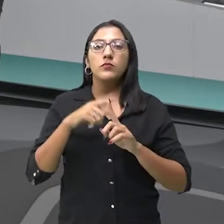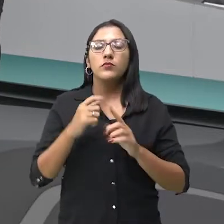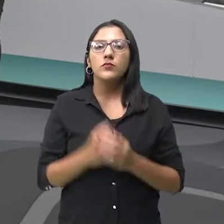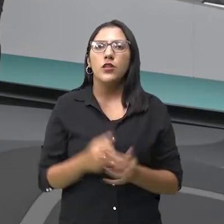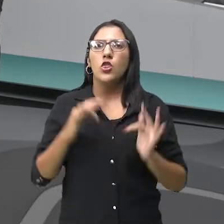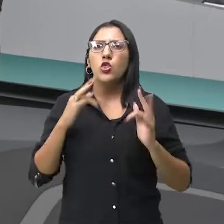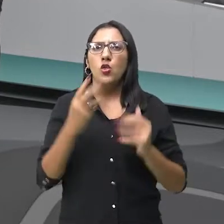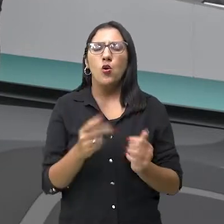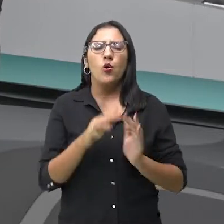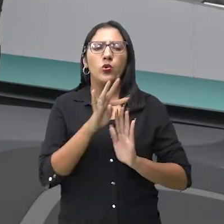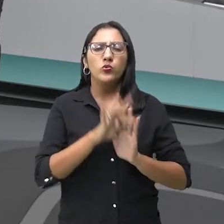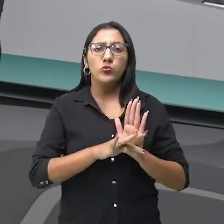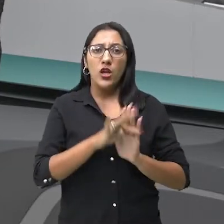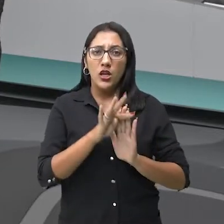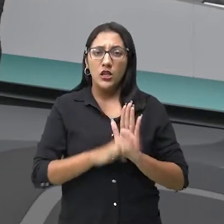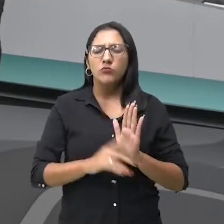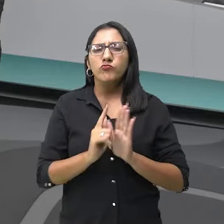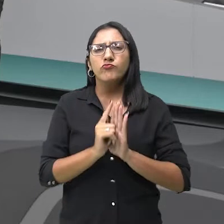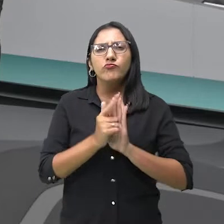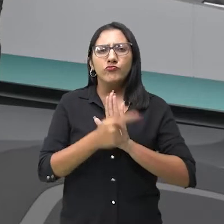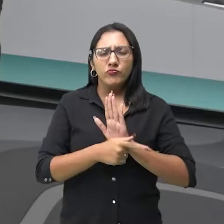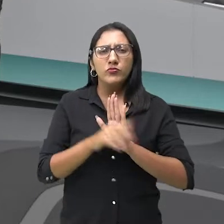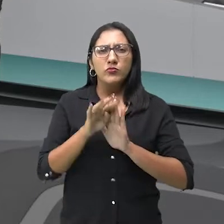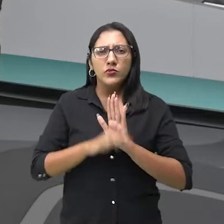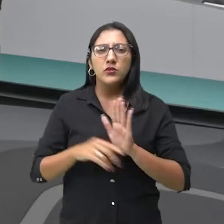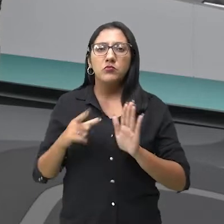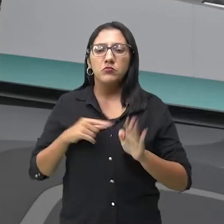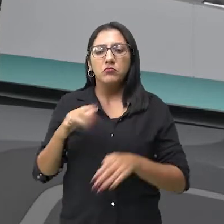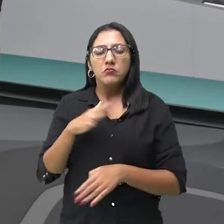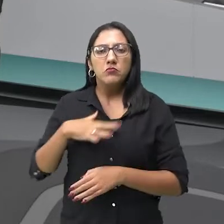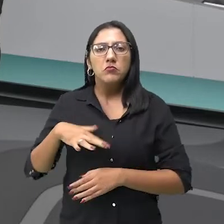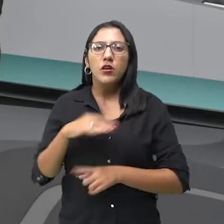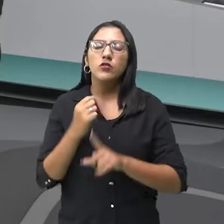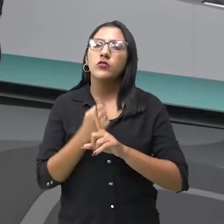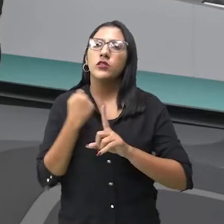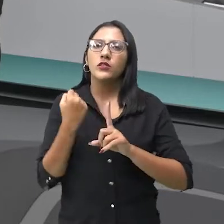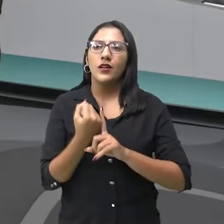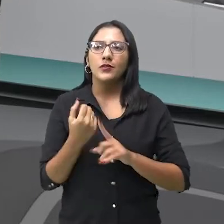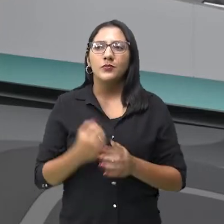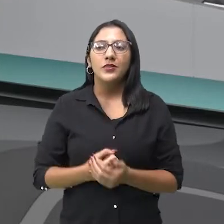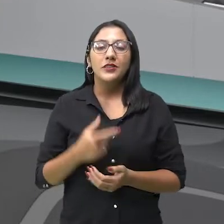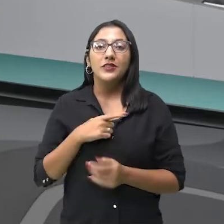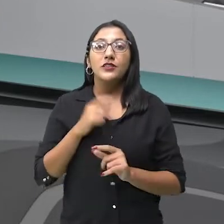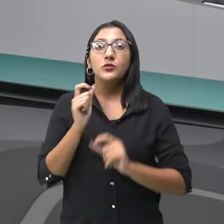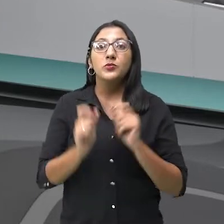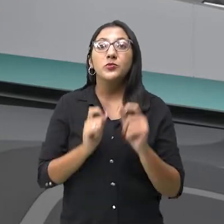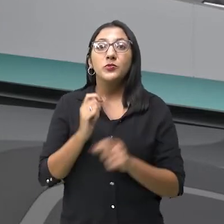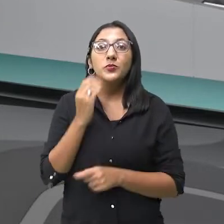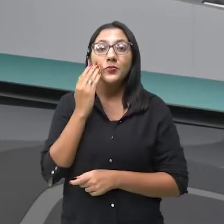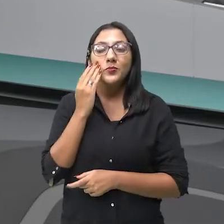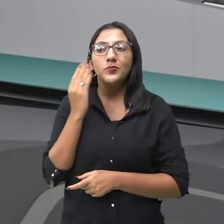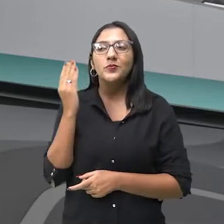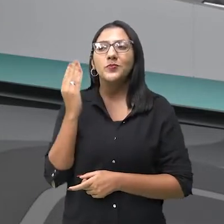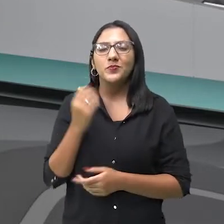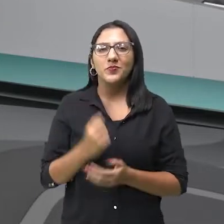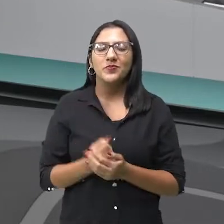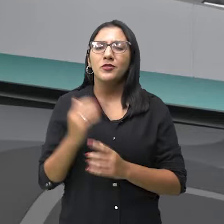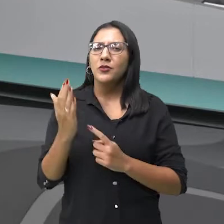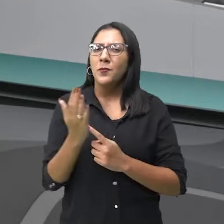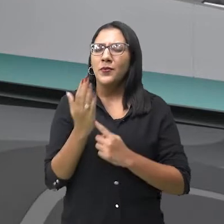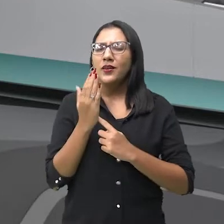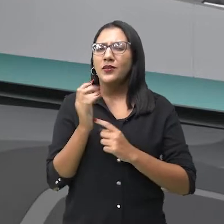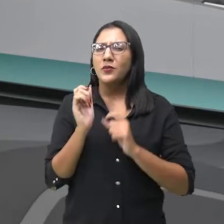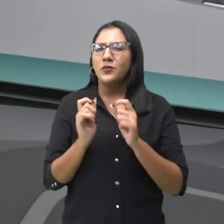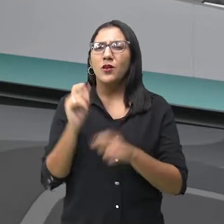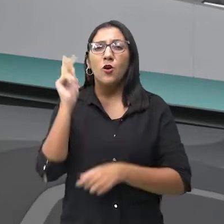todo texto, todo gênero textual que circula na sociedade e que faz o quê? Nos apresenta uma